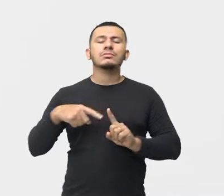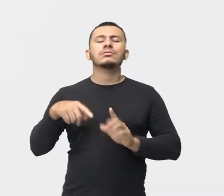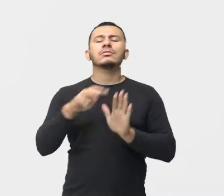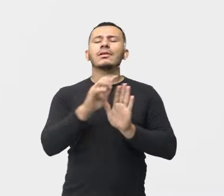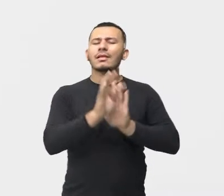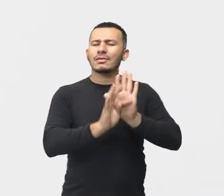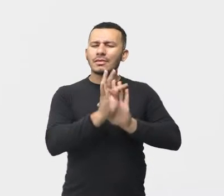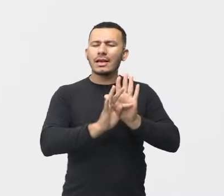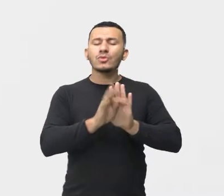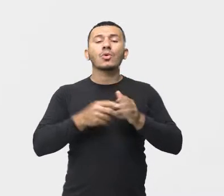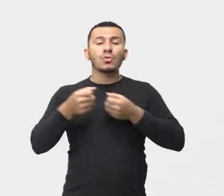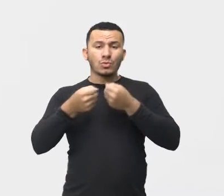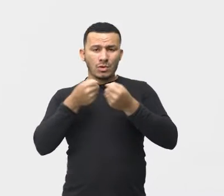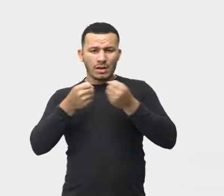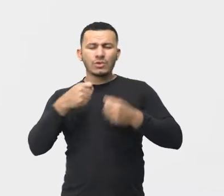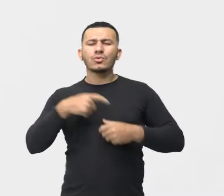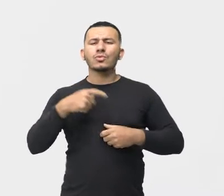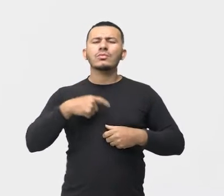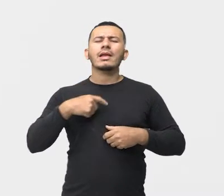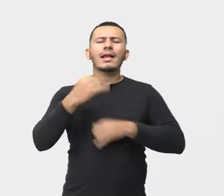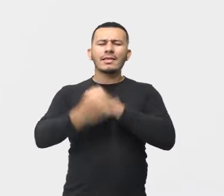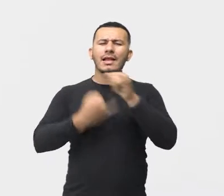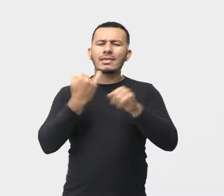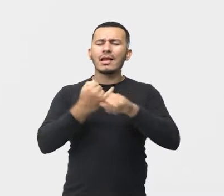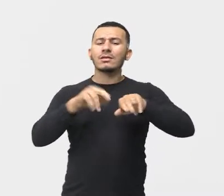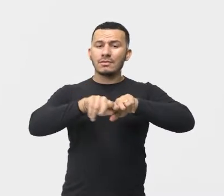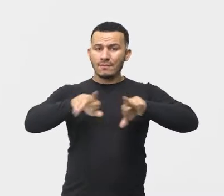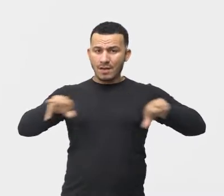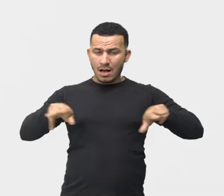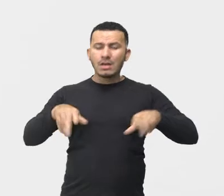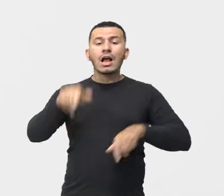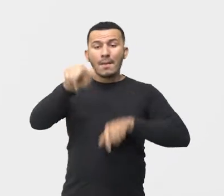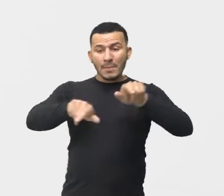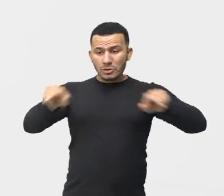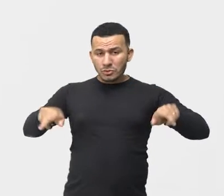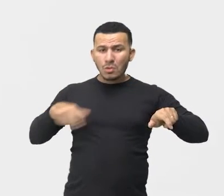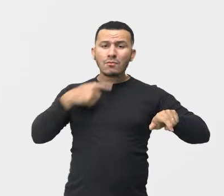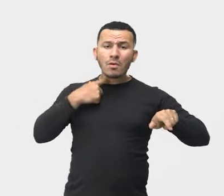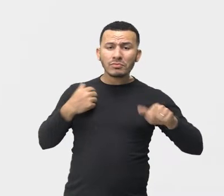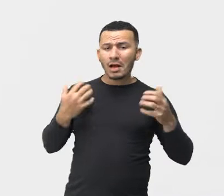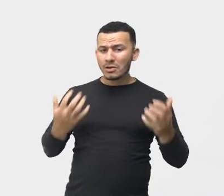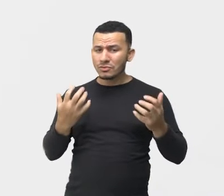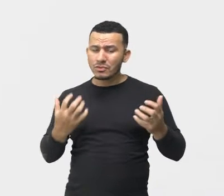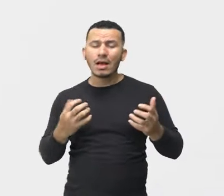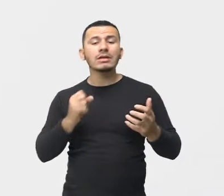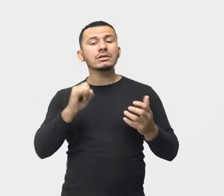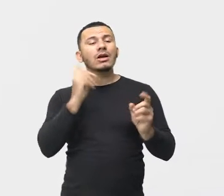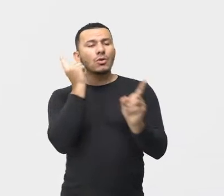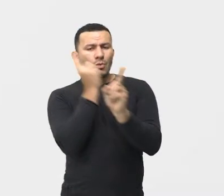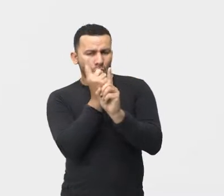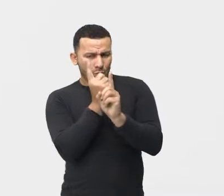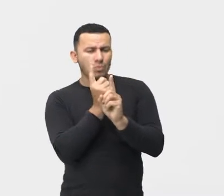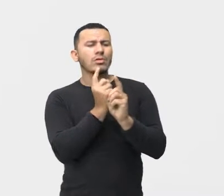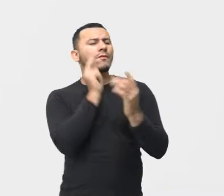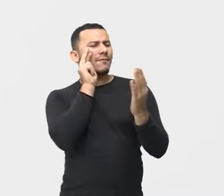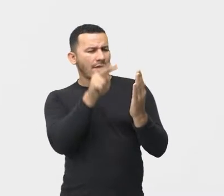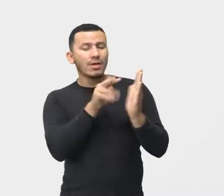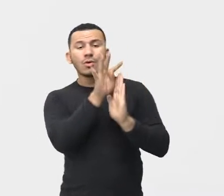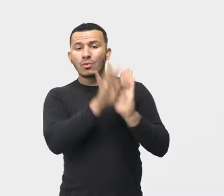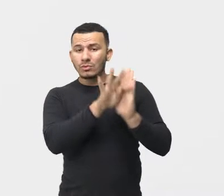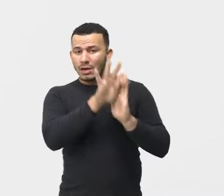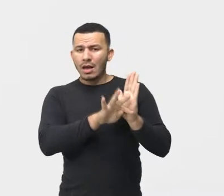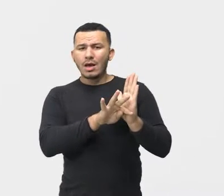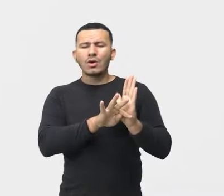jornalísticos que circulam nas diferentes mídias, o leitor pode fazer o quê? Quando ele está diante desses